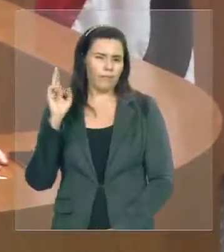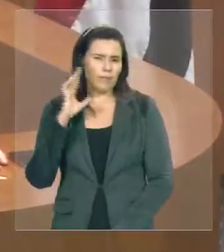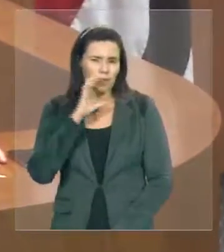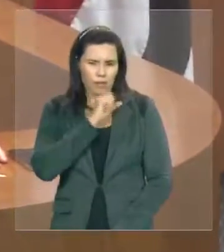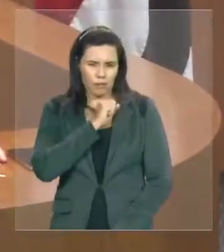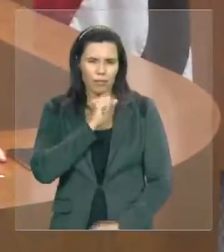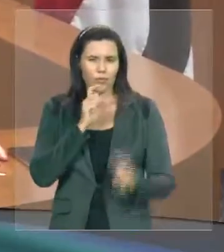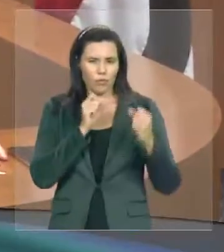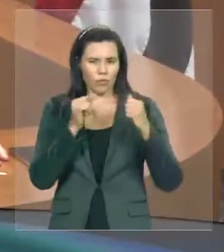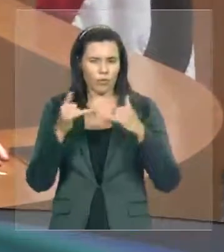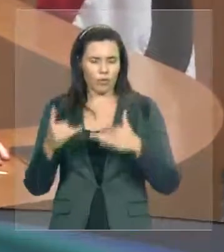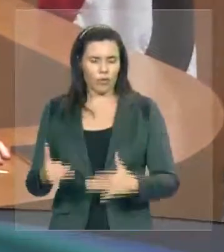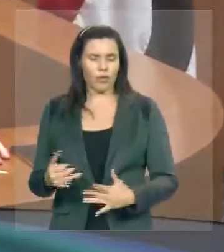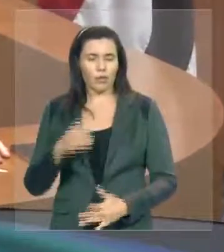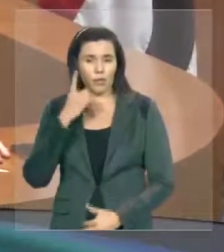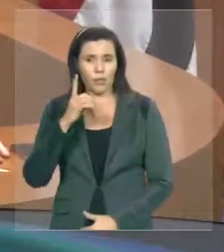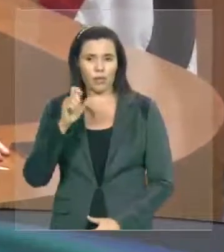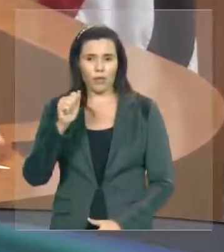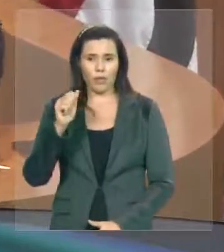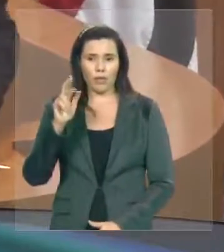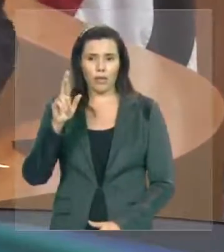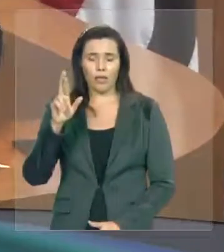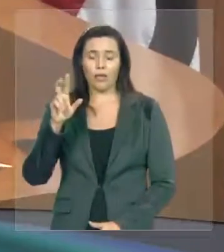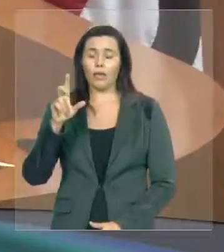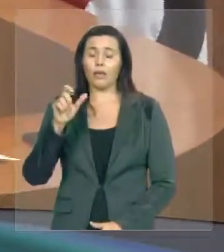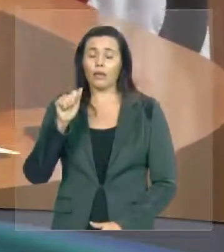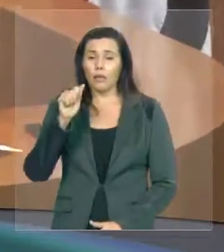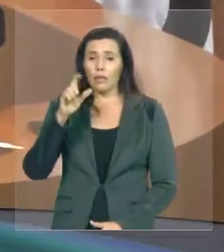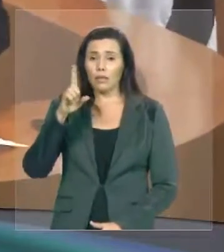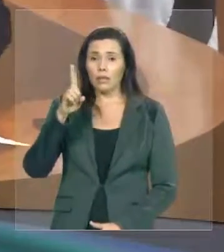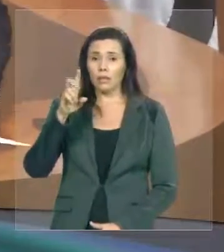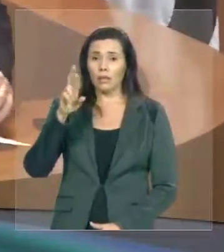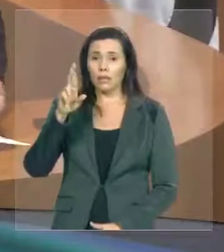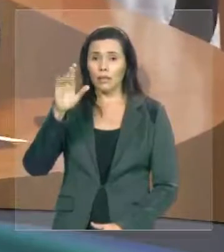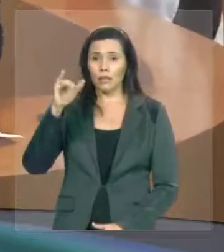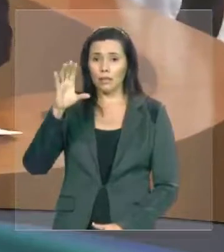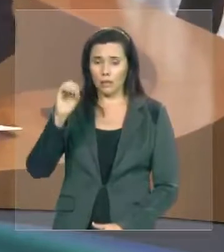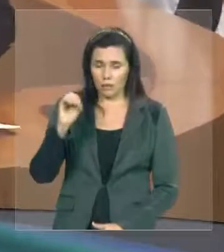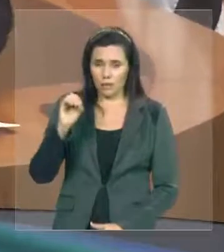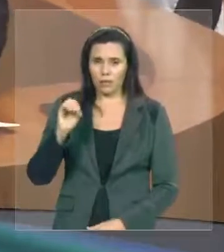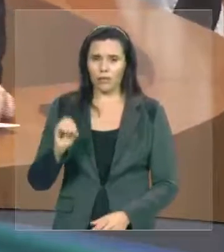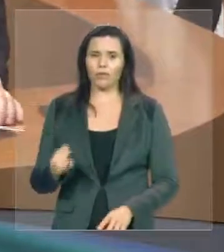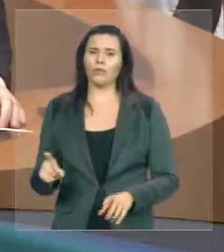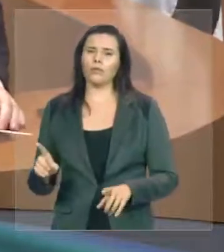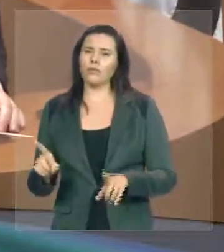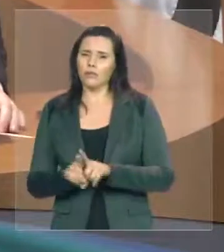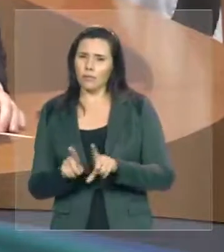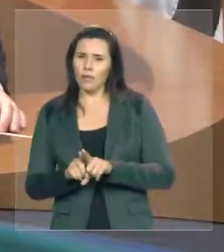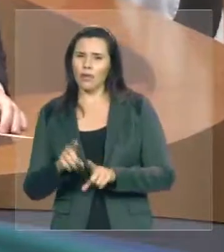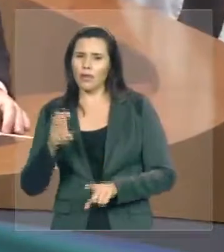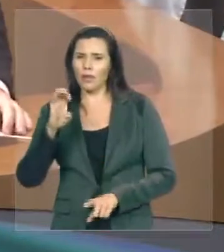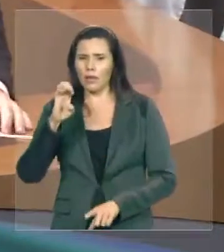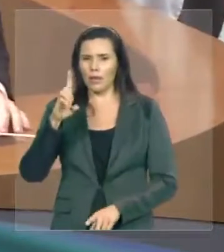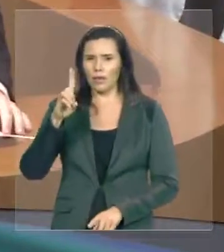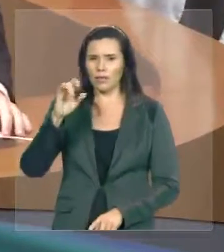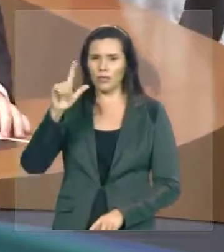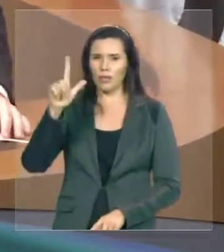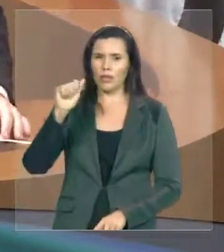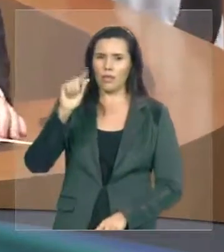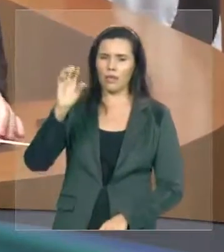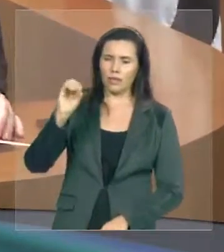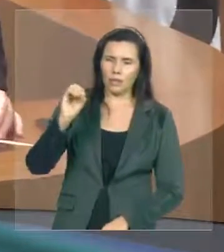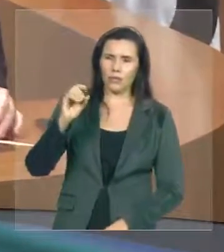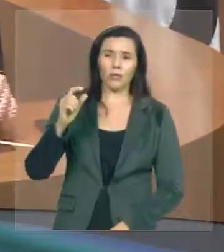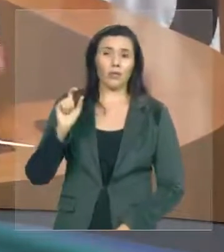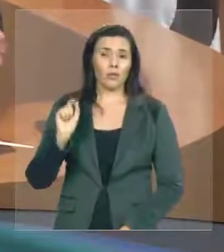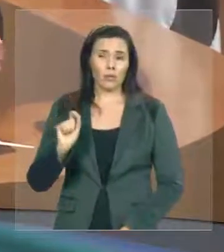e também vou me dirigir ao deputado Adilásio, que não está mais aqui no plenário, mas pode estar no gabinete assistindo à sessão. O governador Flávio Dino é,